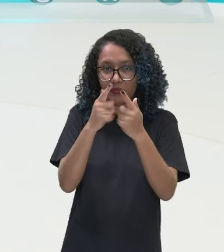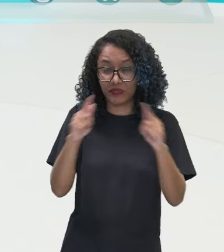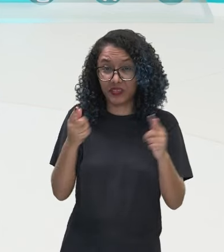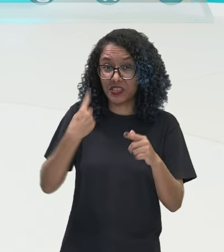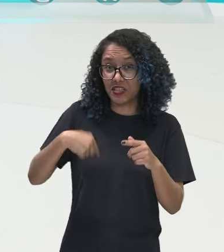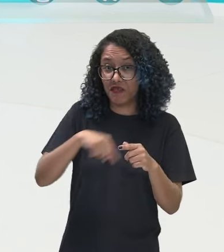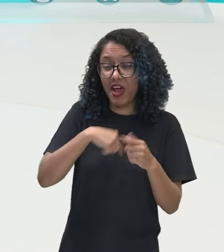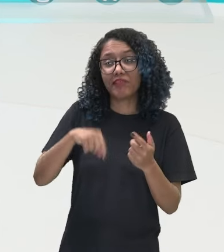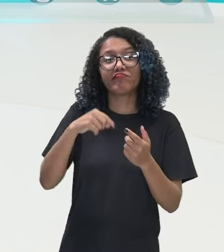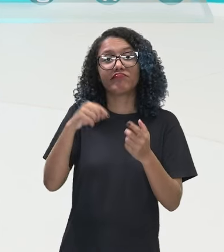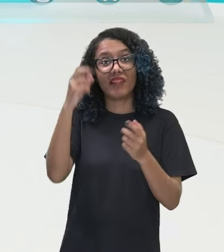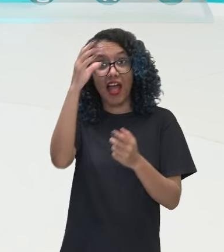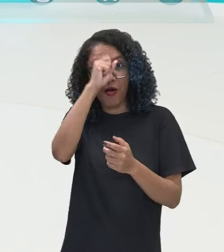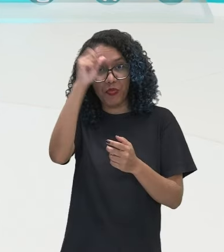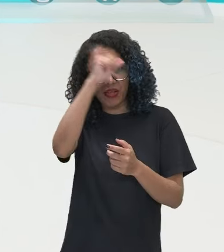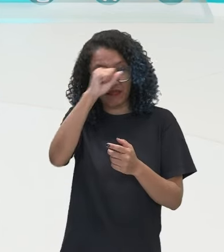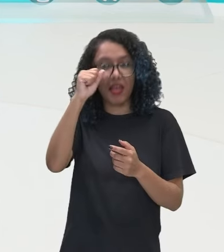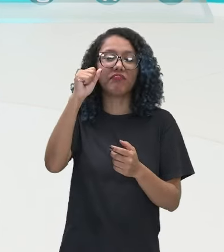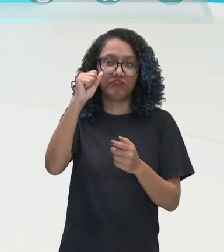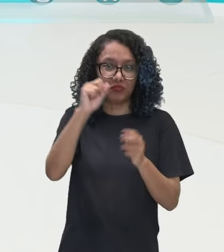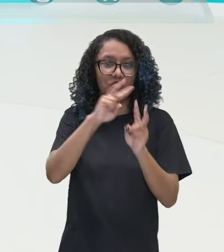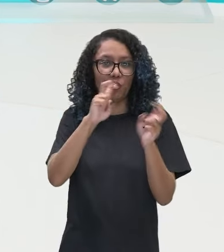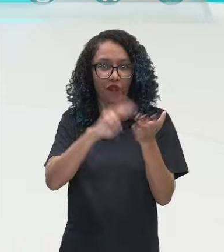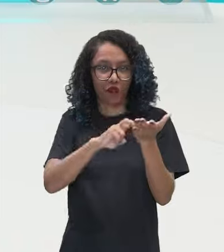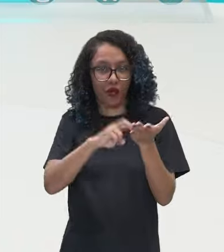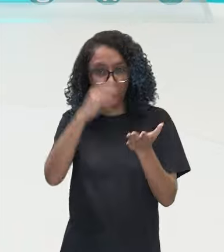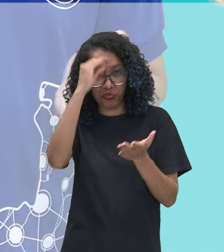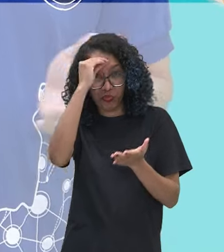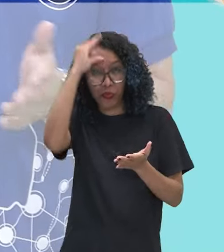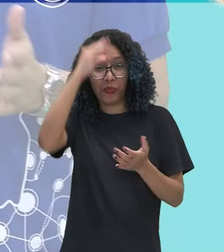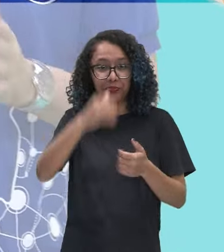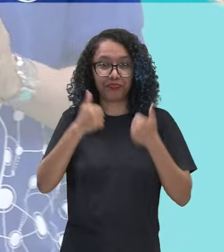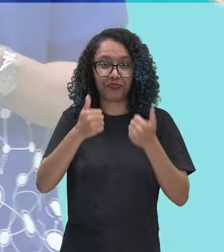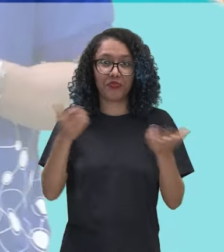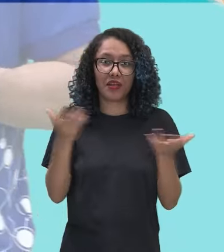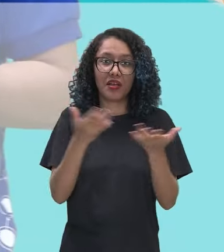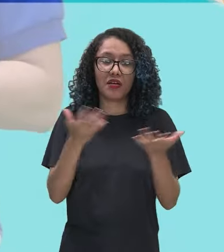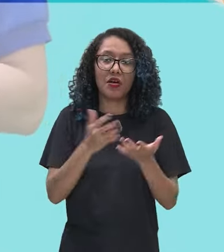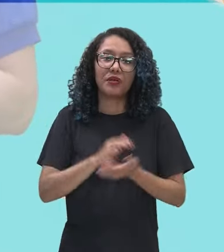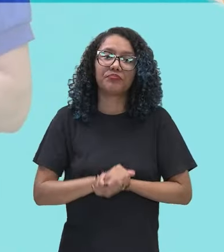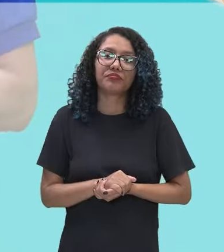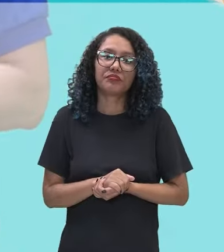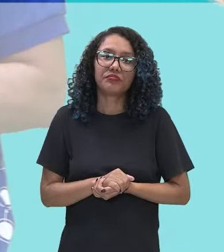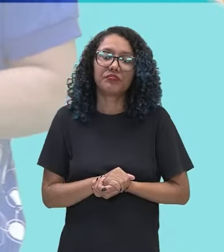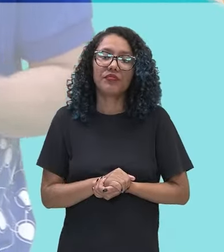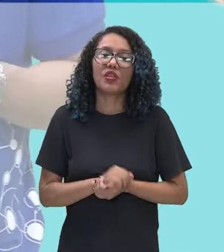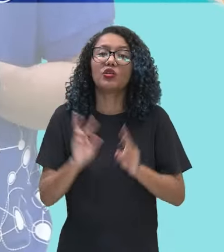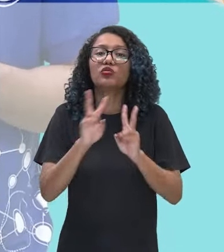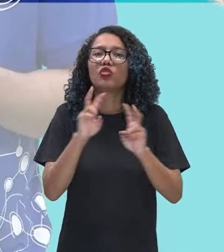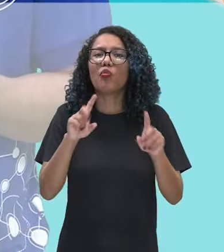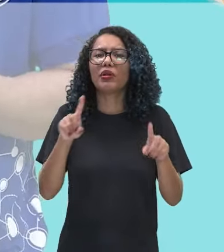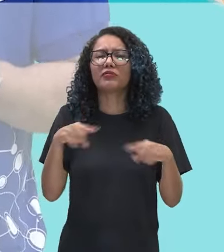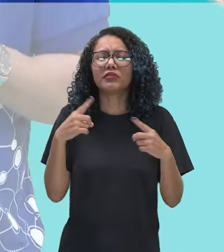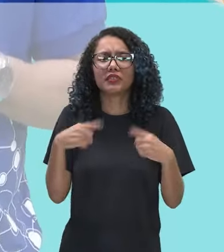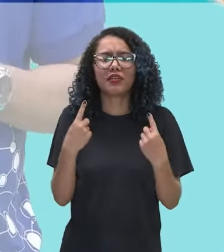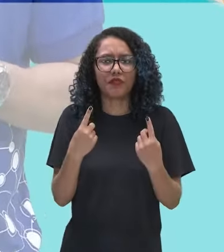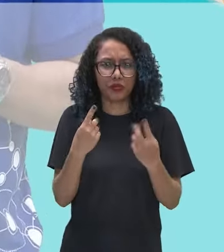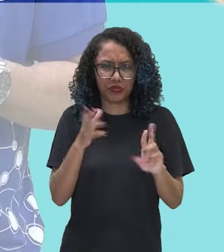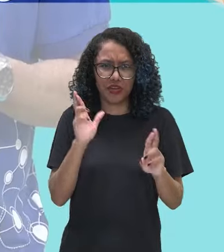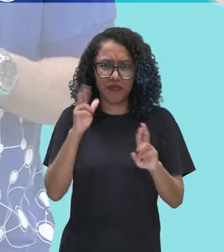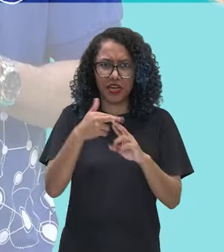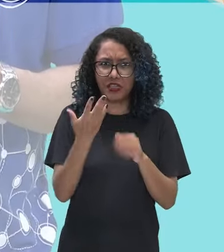certo? Vamos iniciar, então, falando sobre os desafios, né, que nós temos da contemporaneidade com relação as práticas